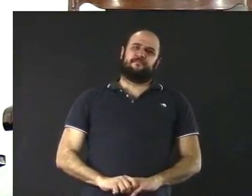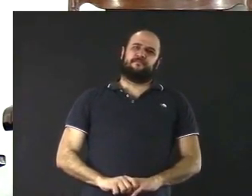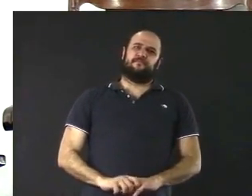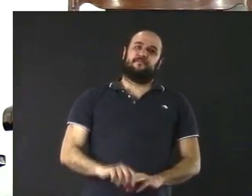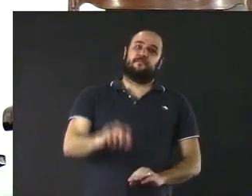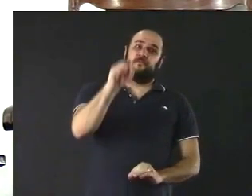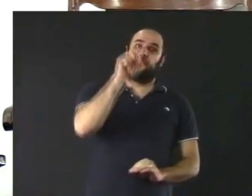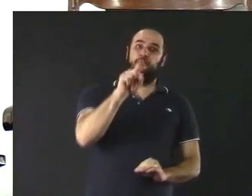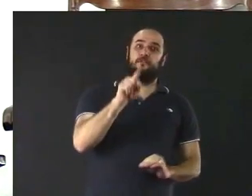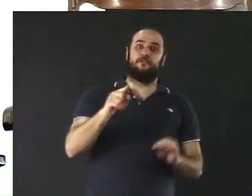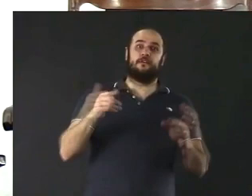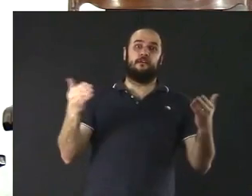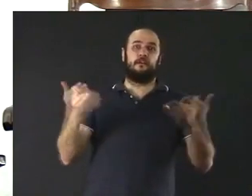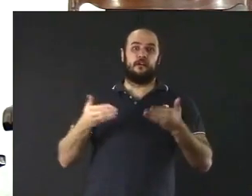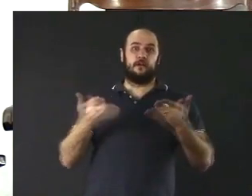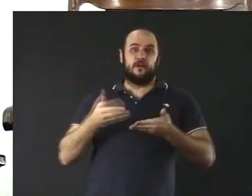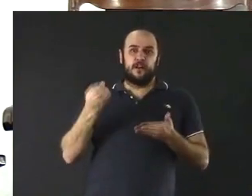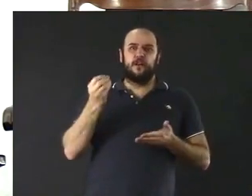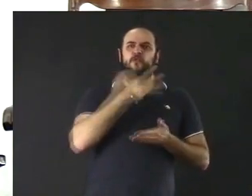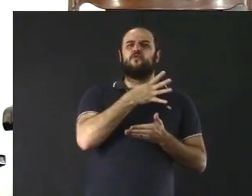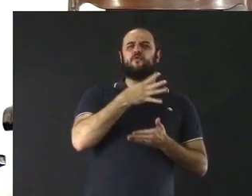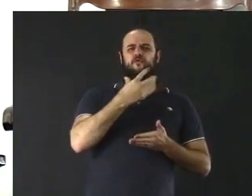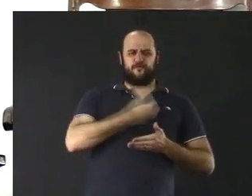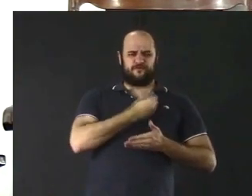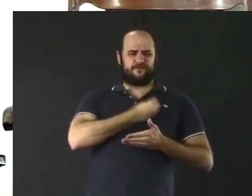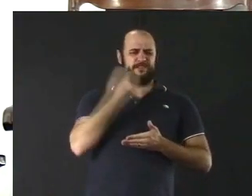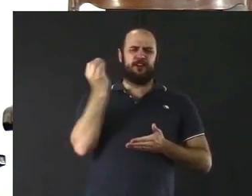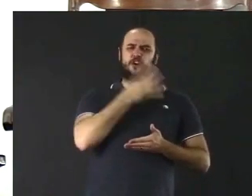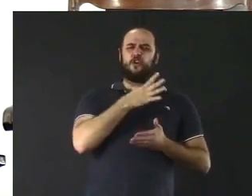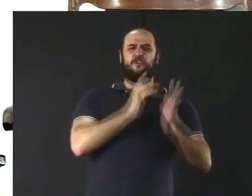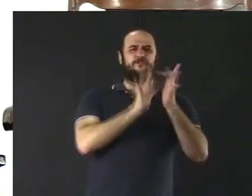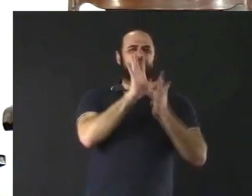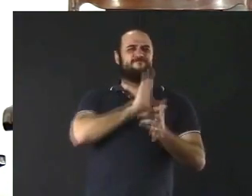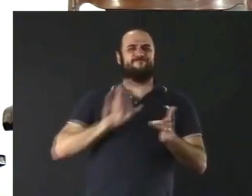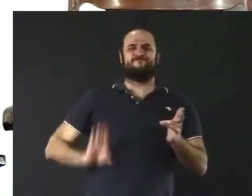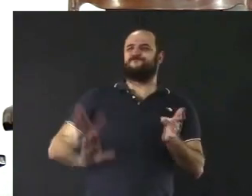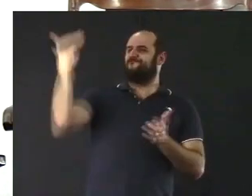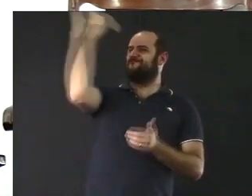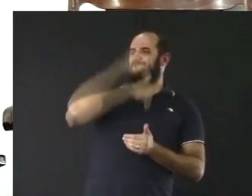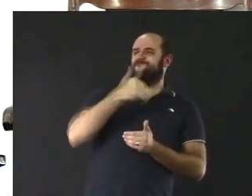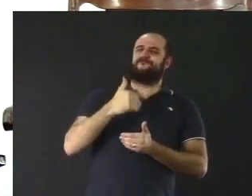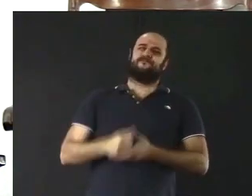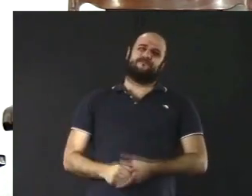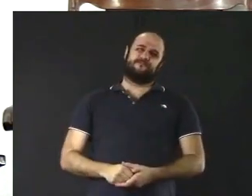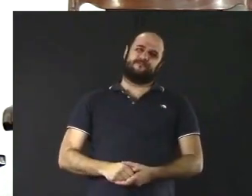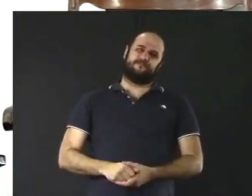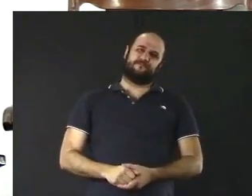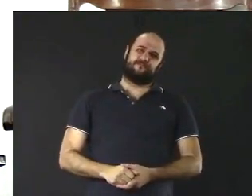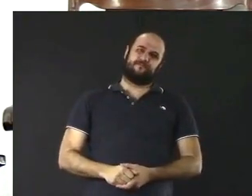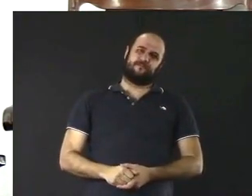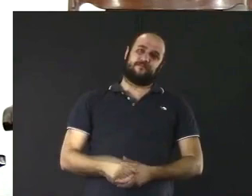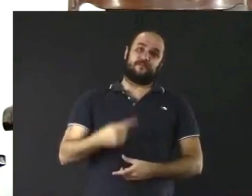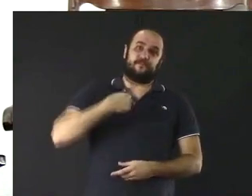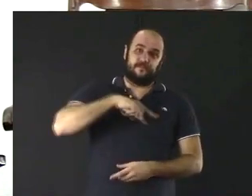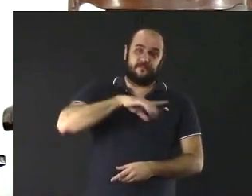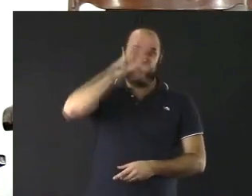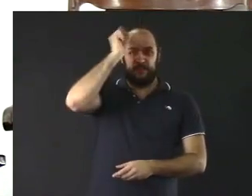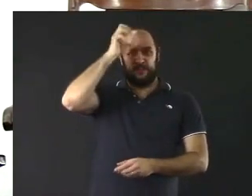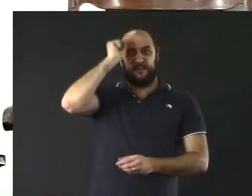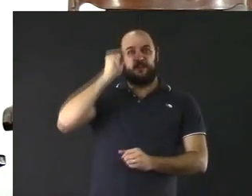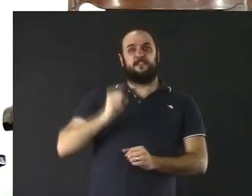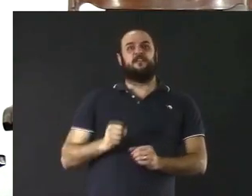você agora é novo em Cristo Jesus. Lá em Colossenses nós aprendemos que nós morremos com Cristo,